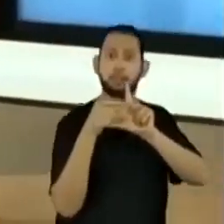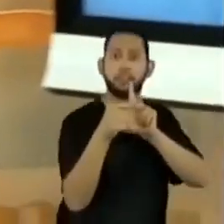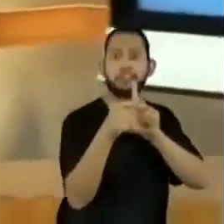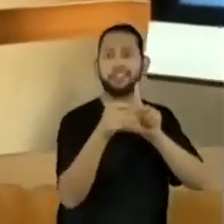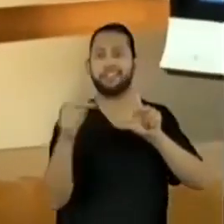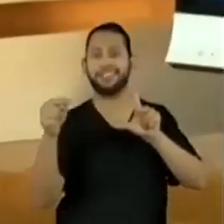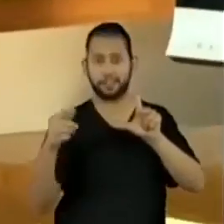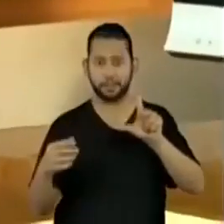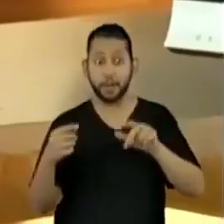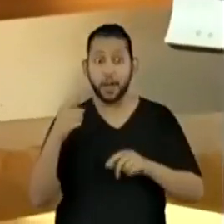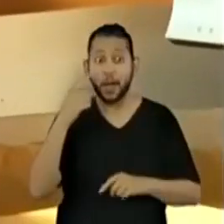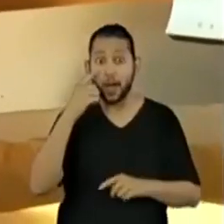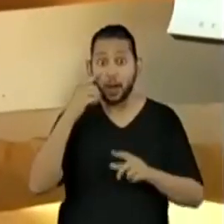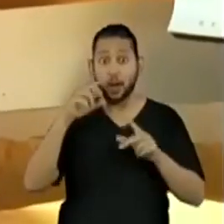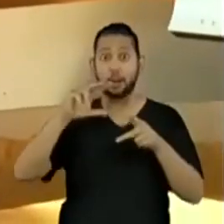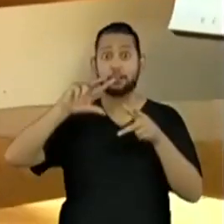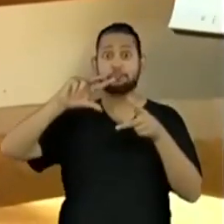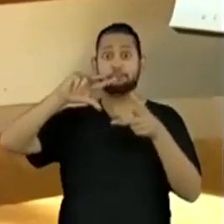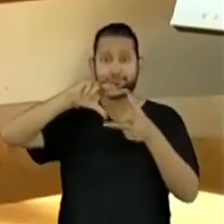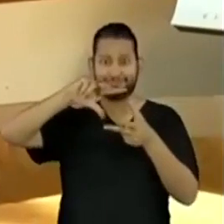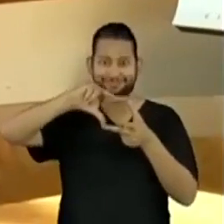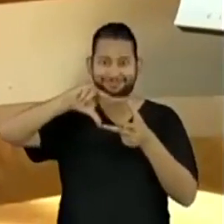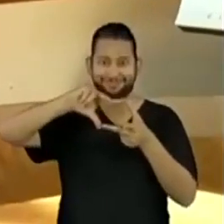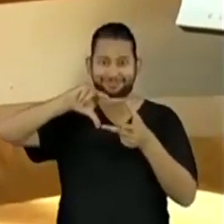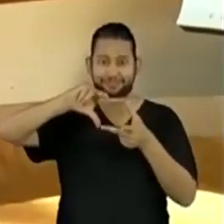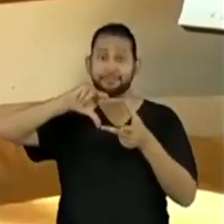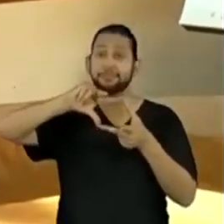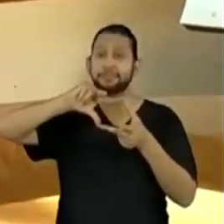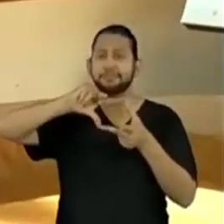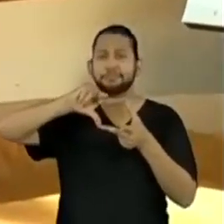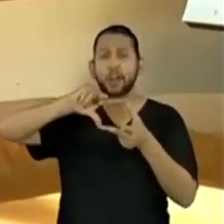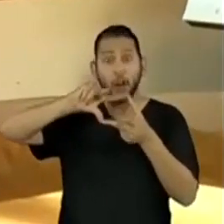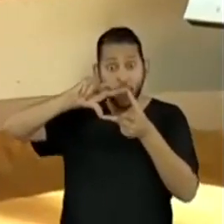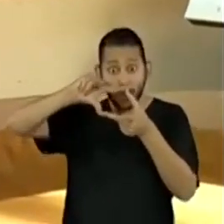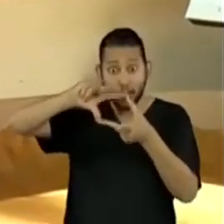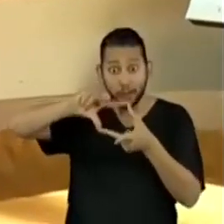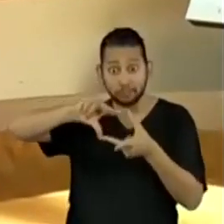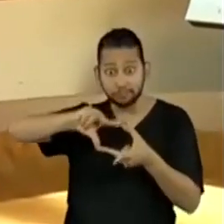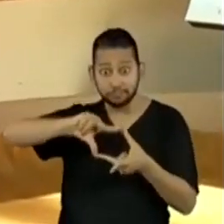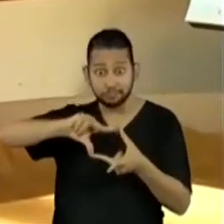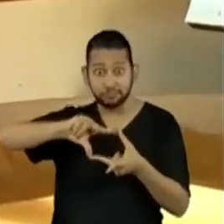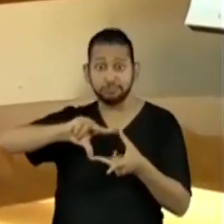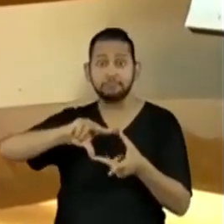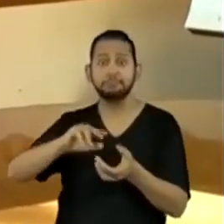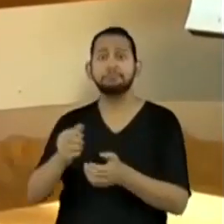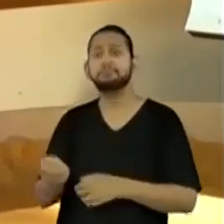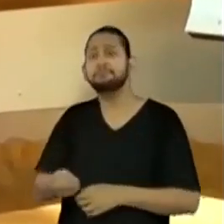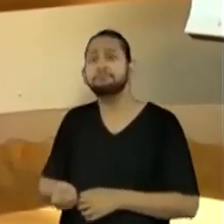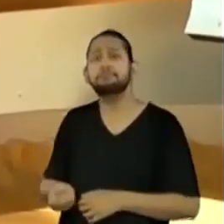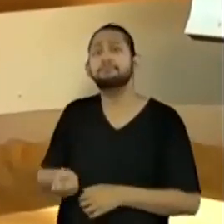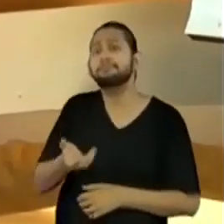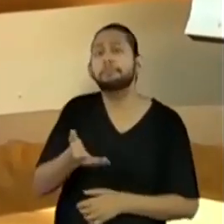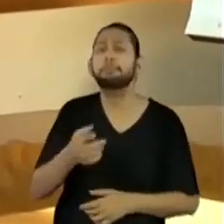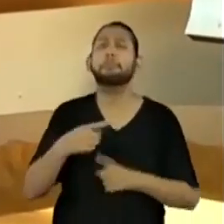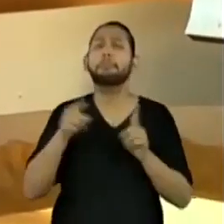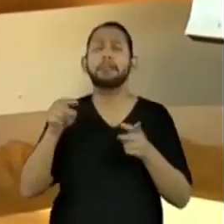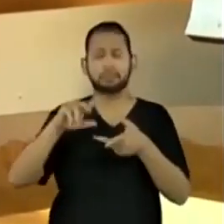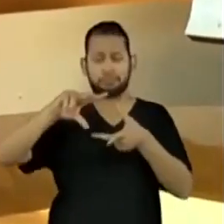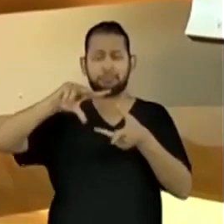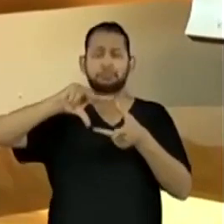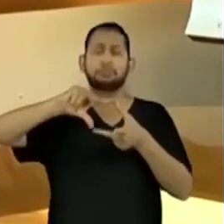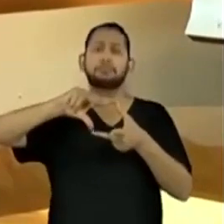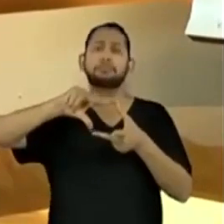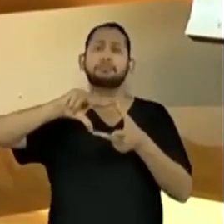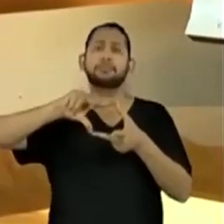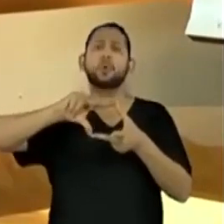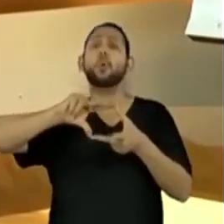Então, eu tenho aqui o meu dado e eu quero que você já vá respondendo aí no chat qual é a forma, o formato que o